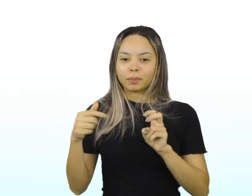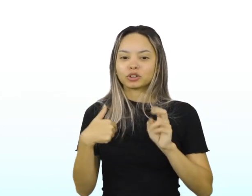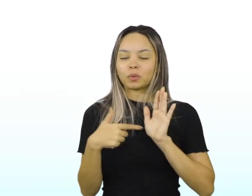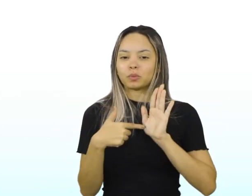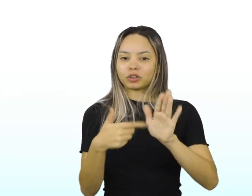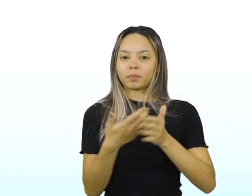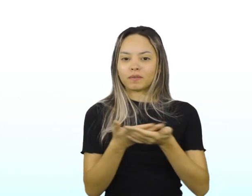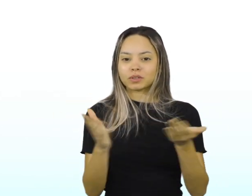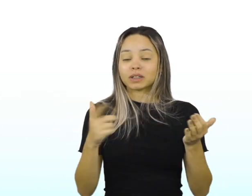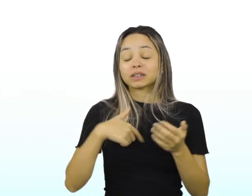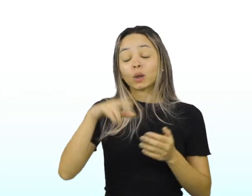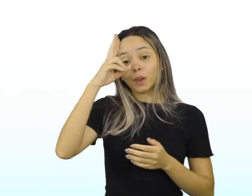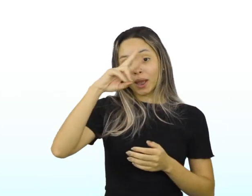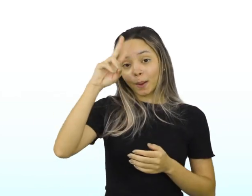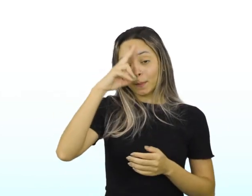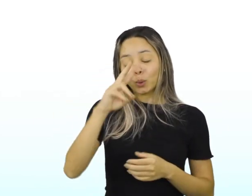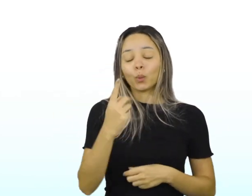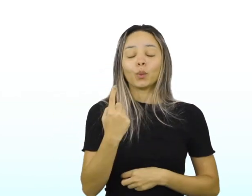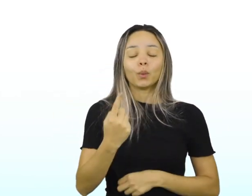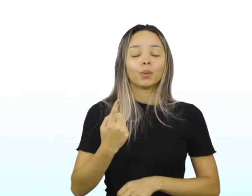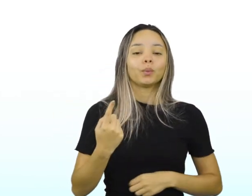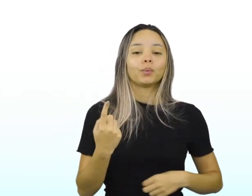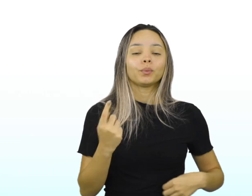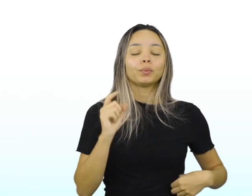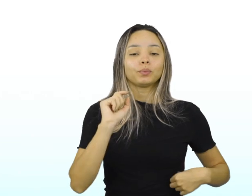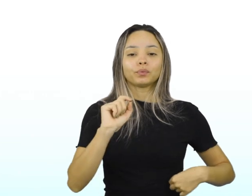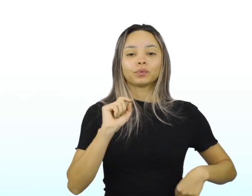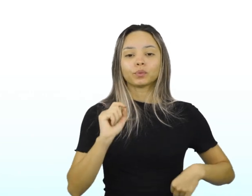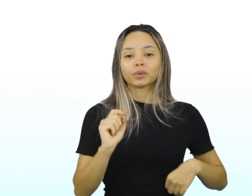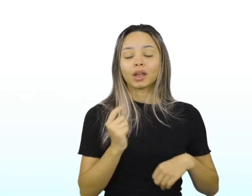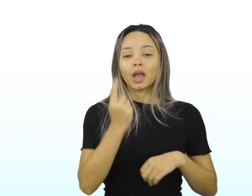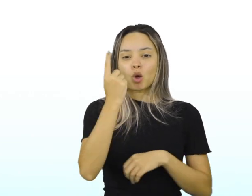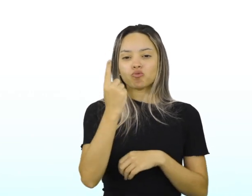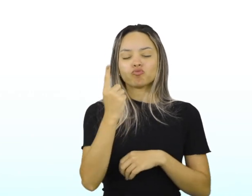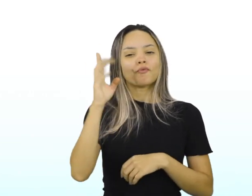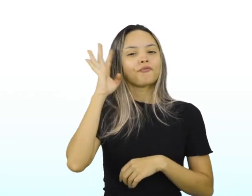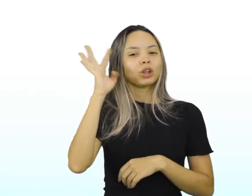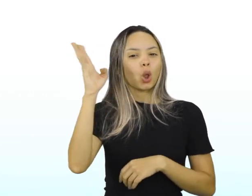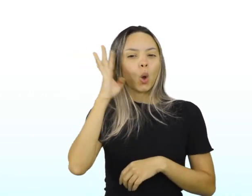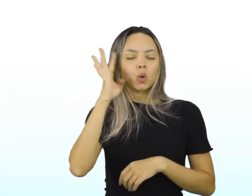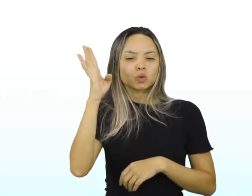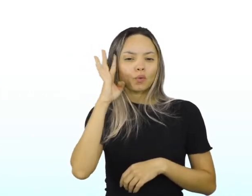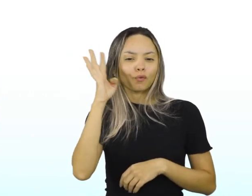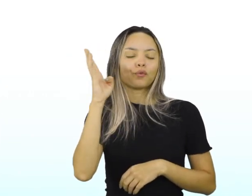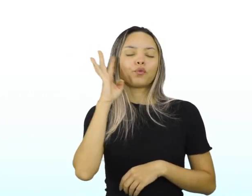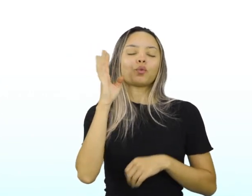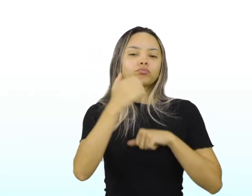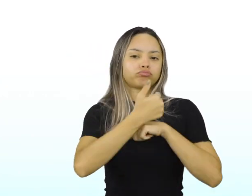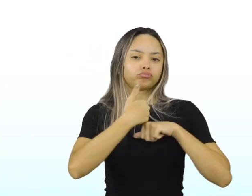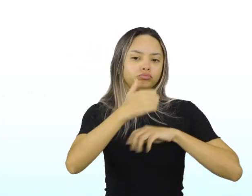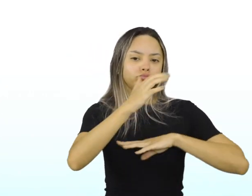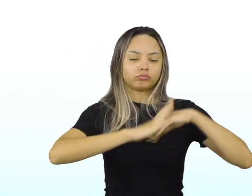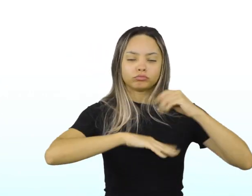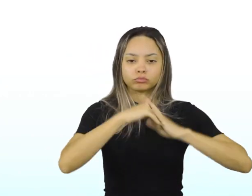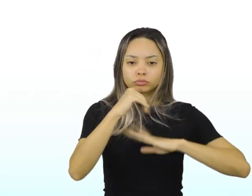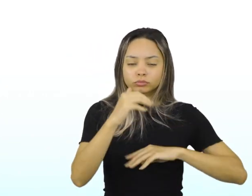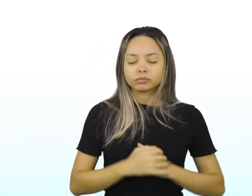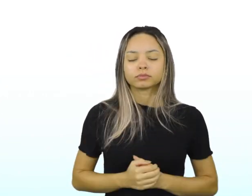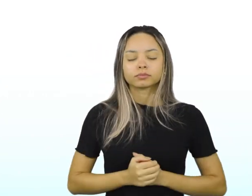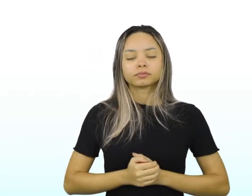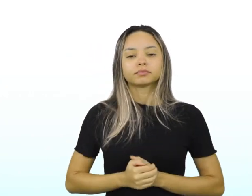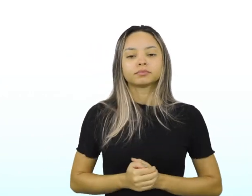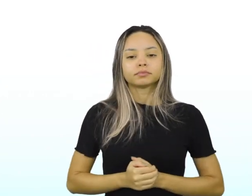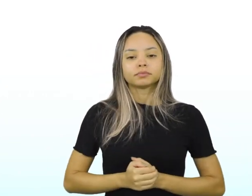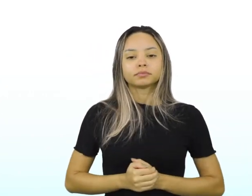nesses temas que eu trouxe aqui para você. Eu lembro até de um grande filósofo, sociólogo francês,